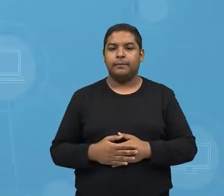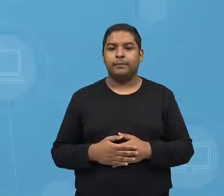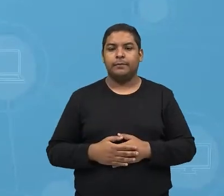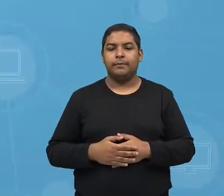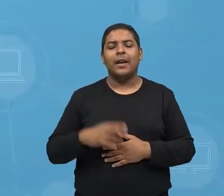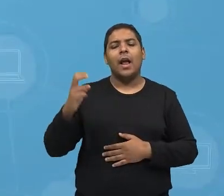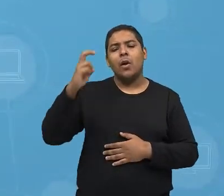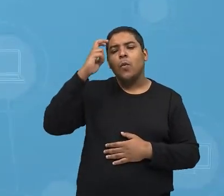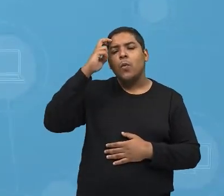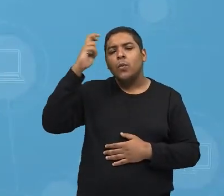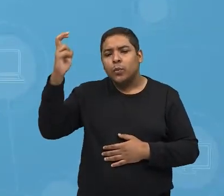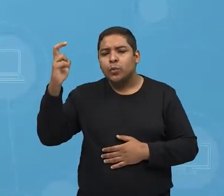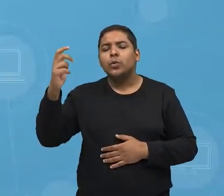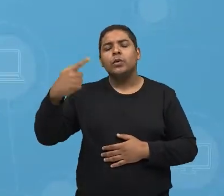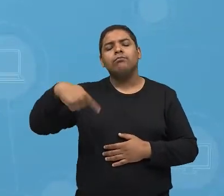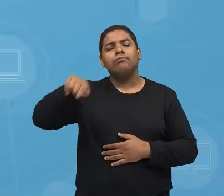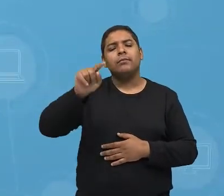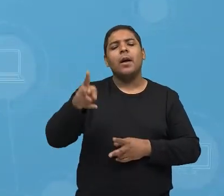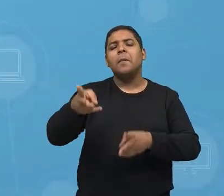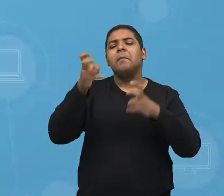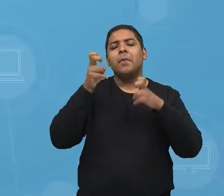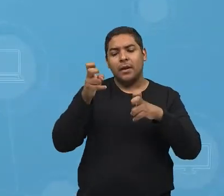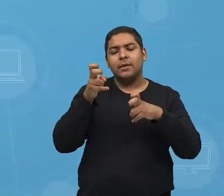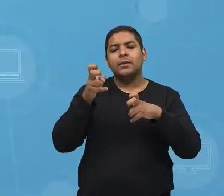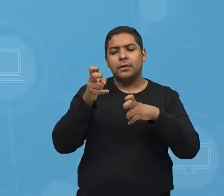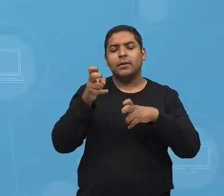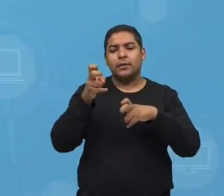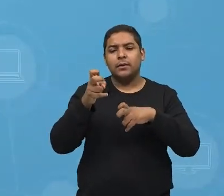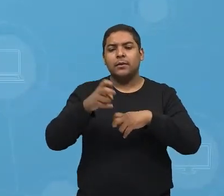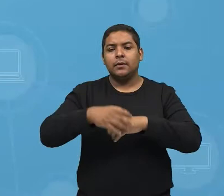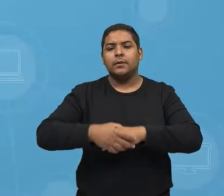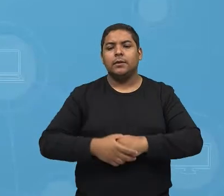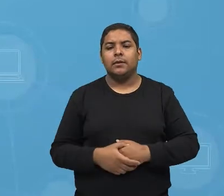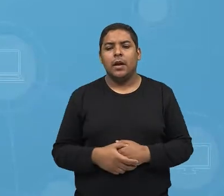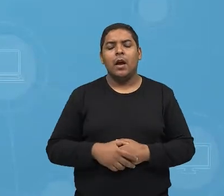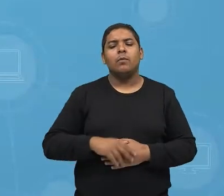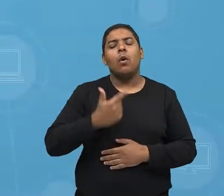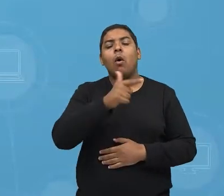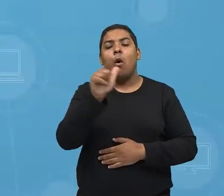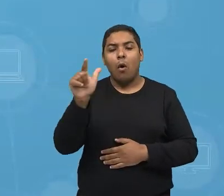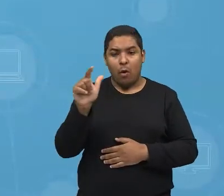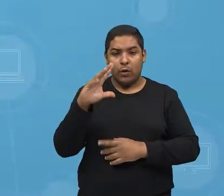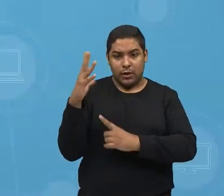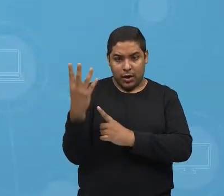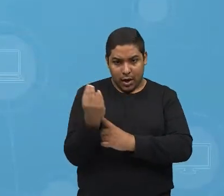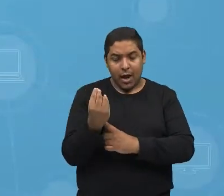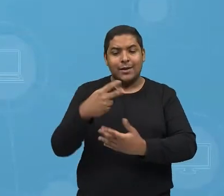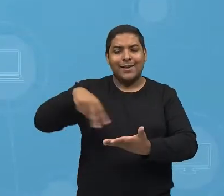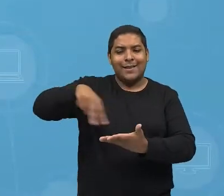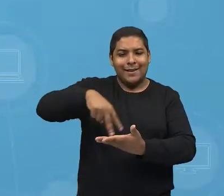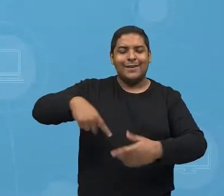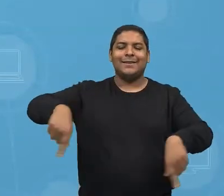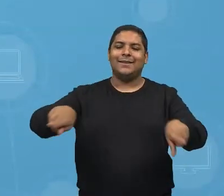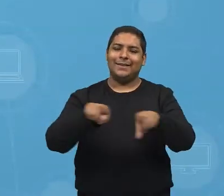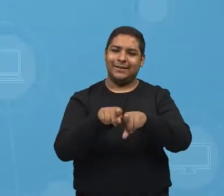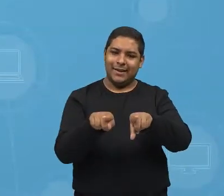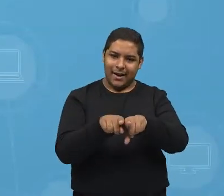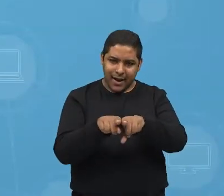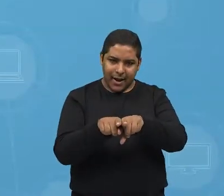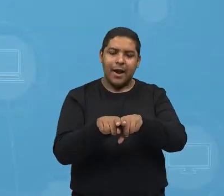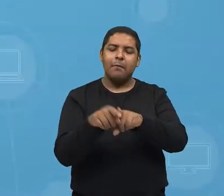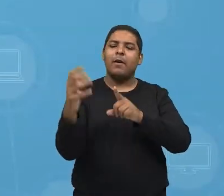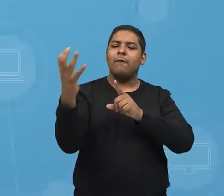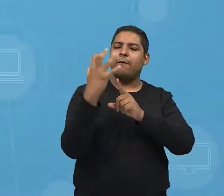a cultura, nós percebemos que assim como outras artes, a dança também vem